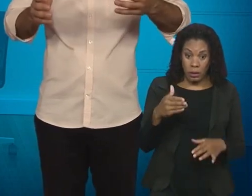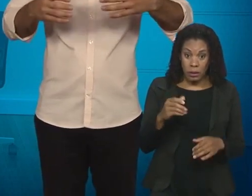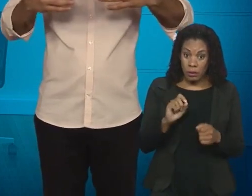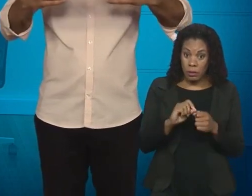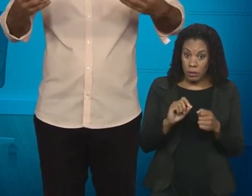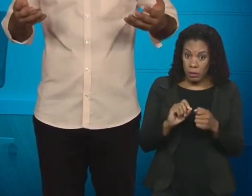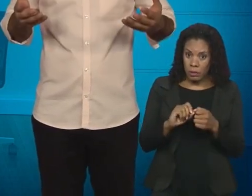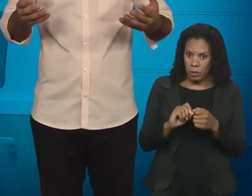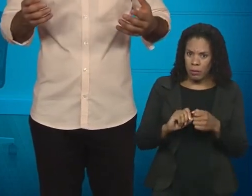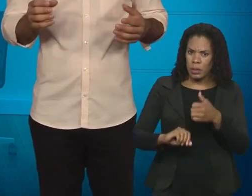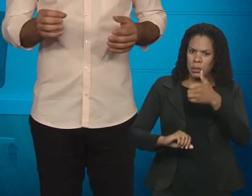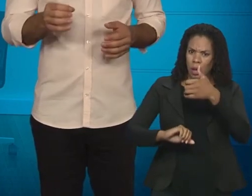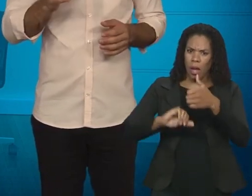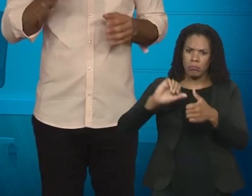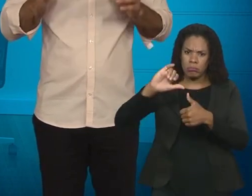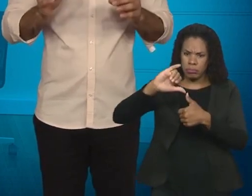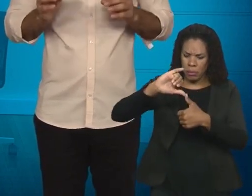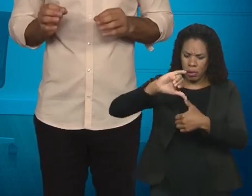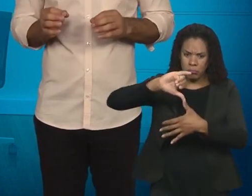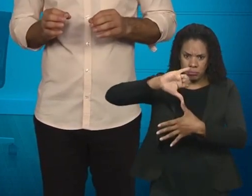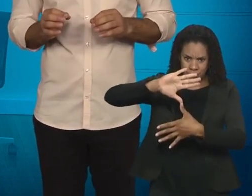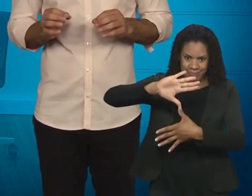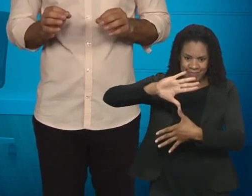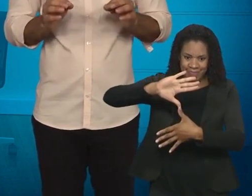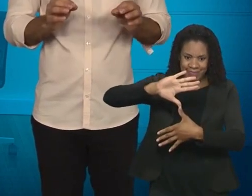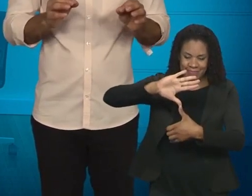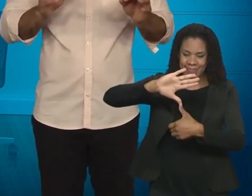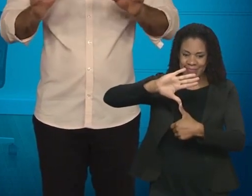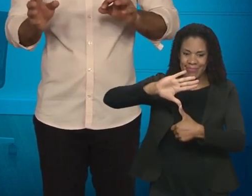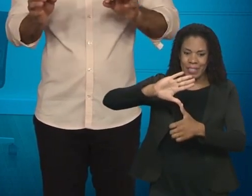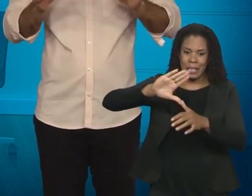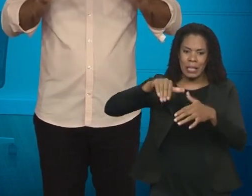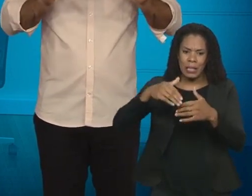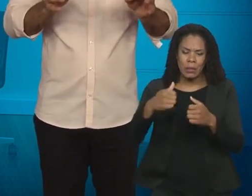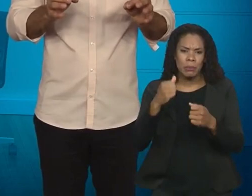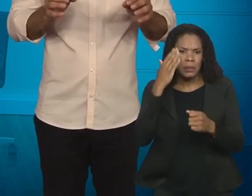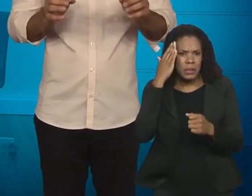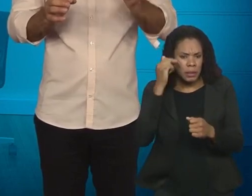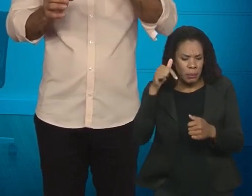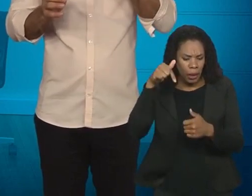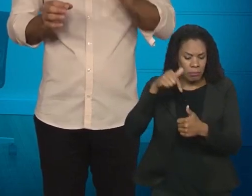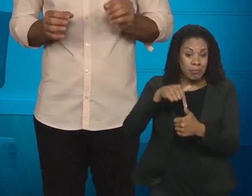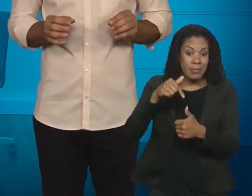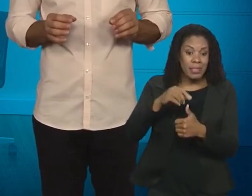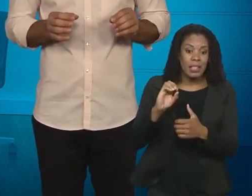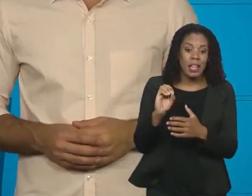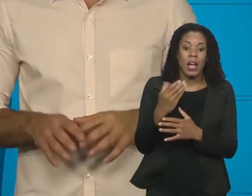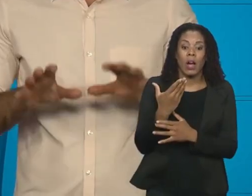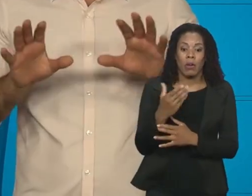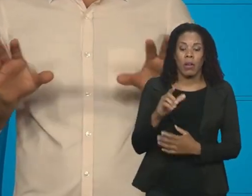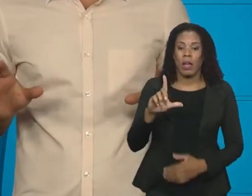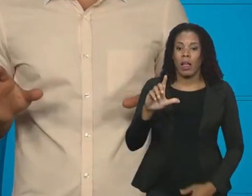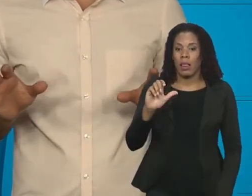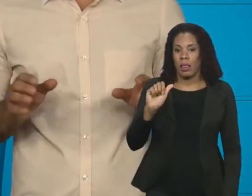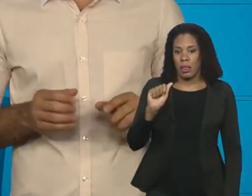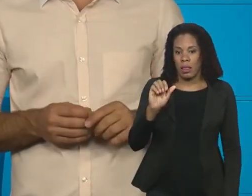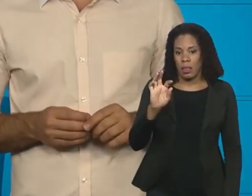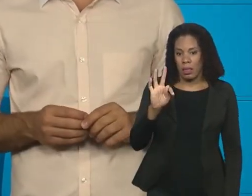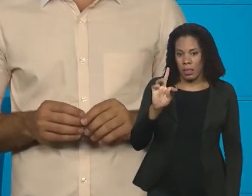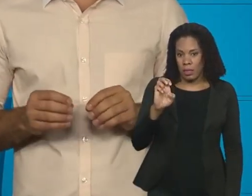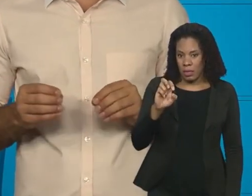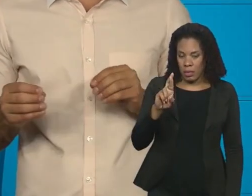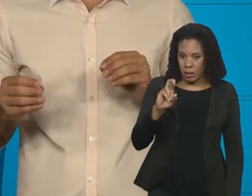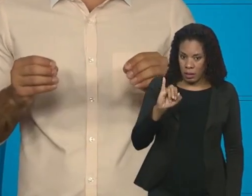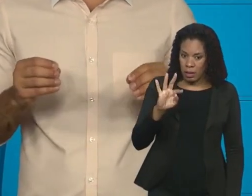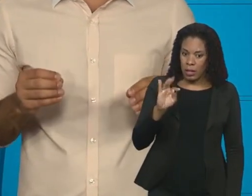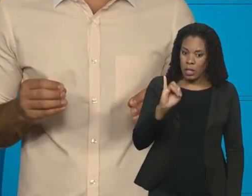sudeste, que é uma área tropical, já sei que eu preciso considerar a ocorrência de solos classificados como lateríticos. As classificações